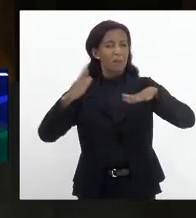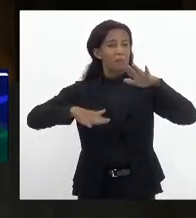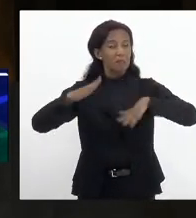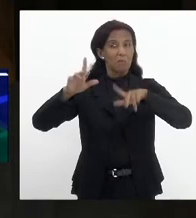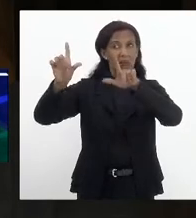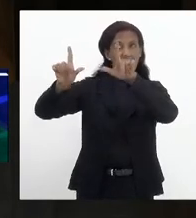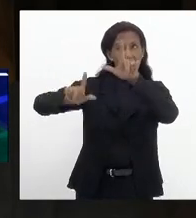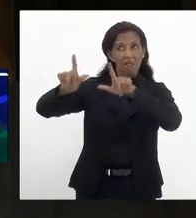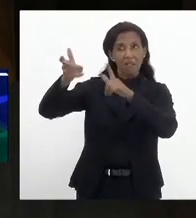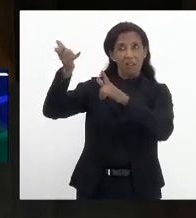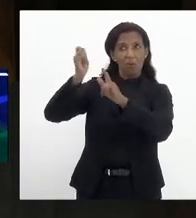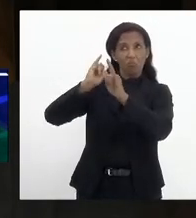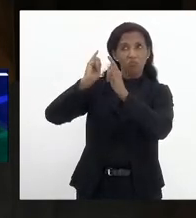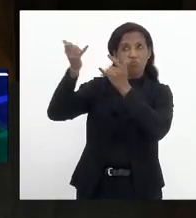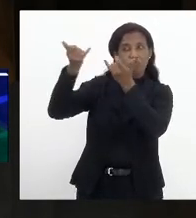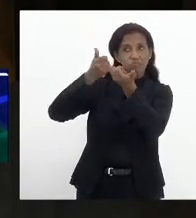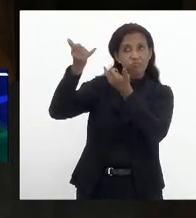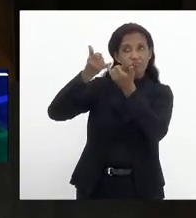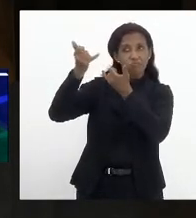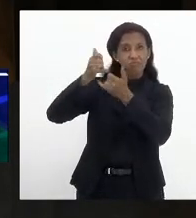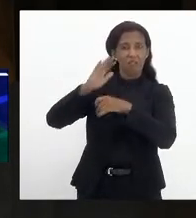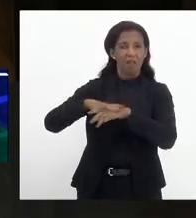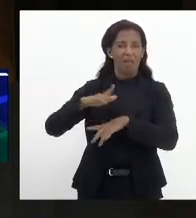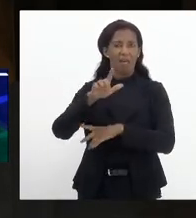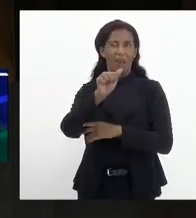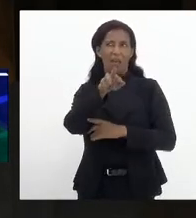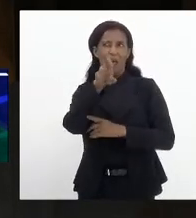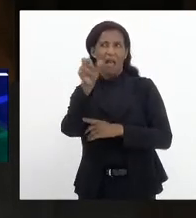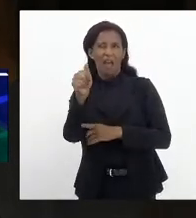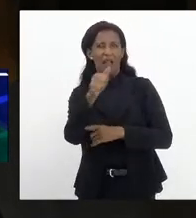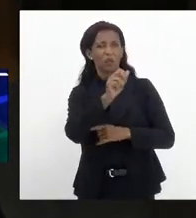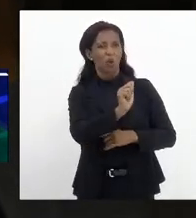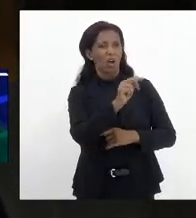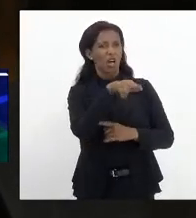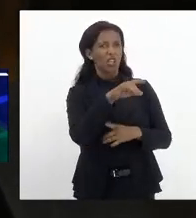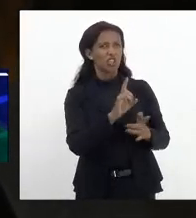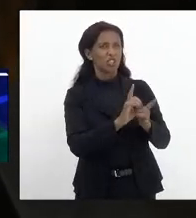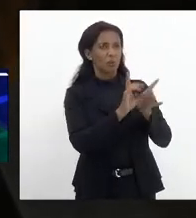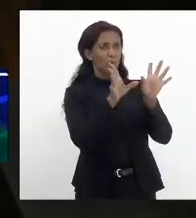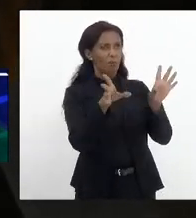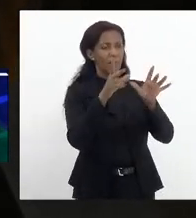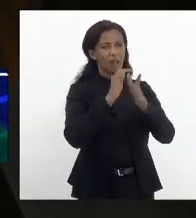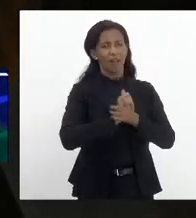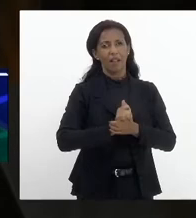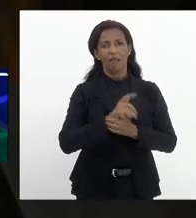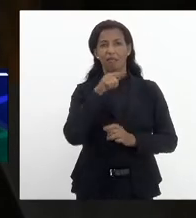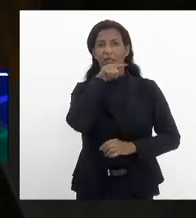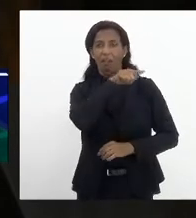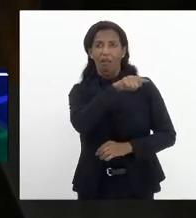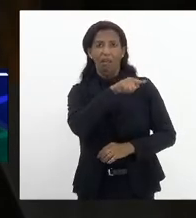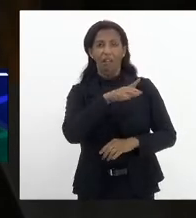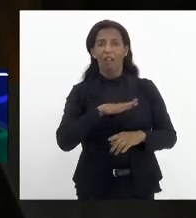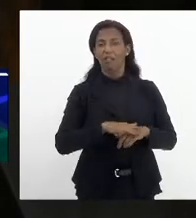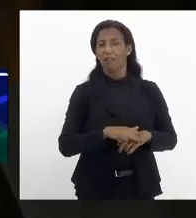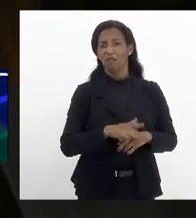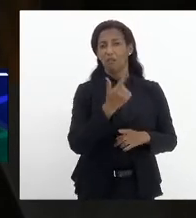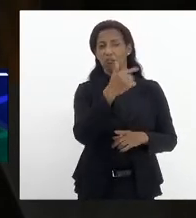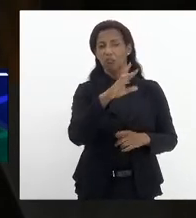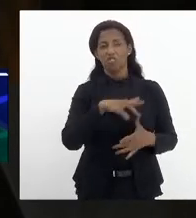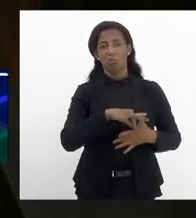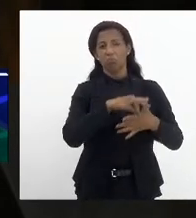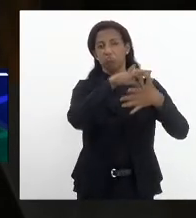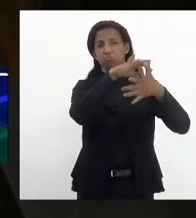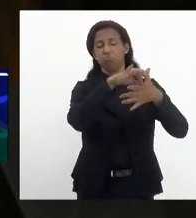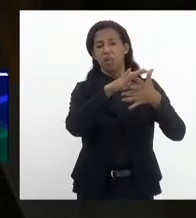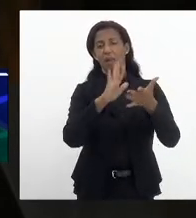imprensa, que eram atos antidemocráticos, que ali não estava representado